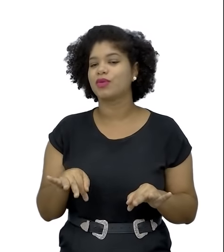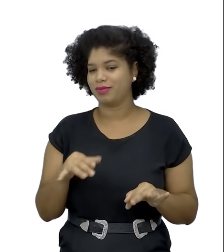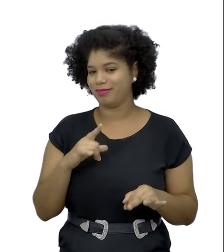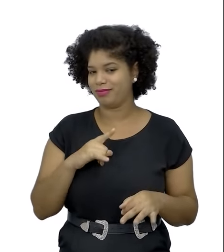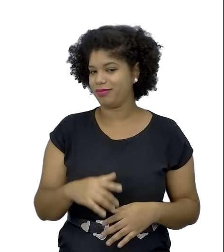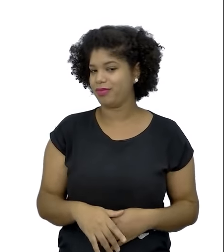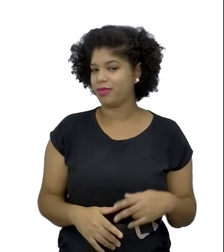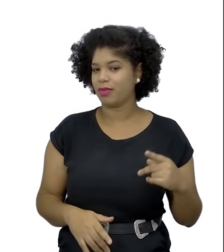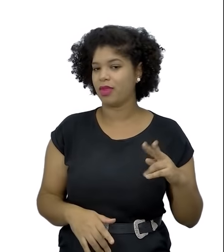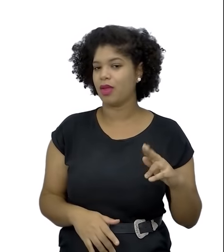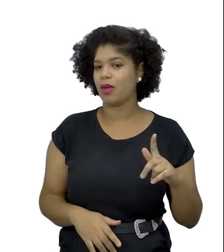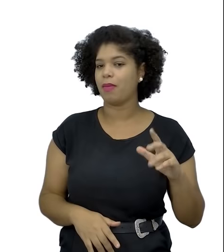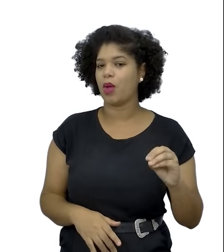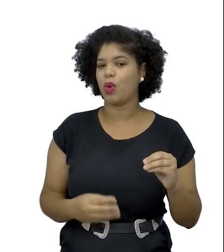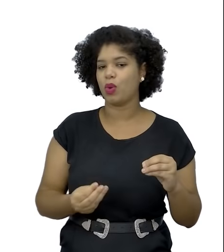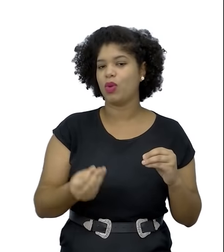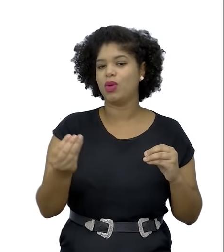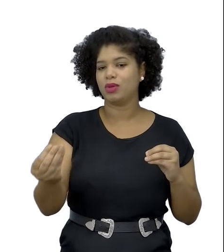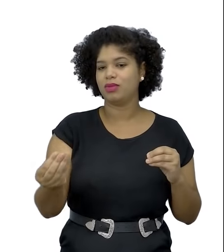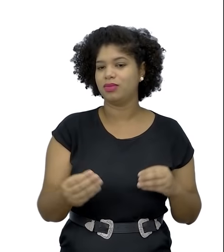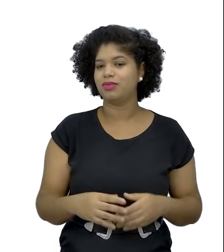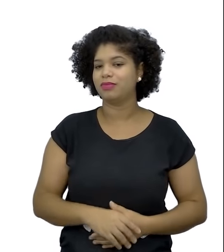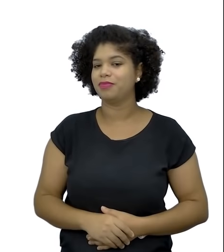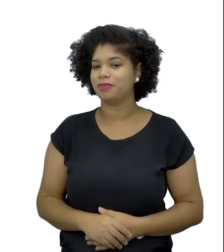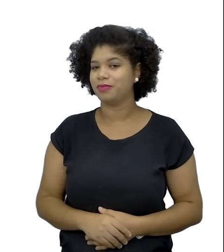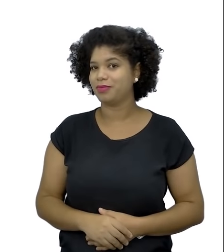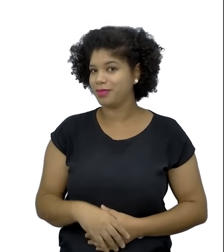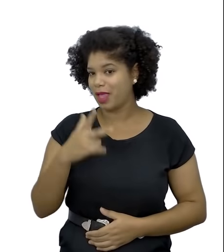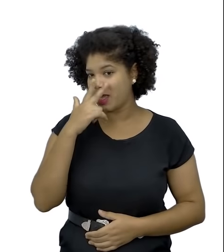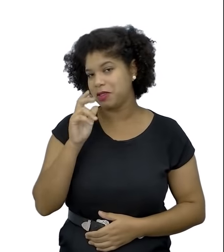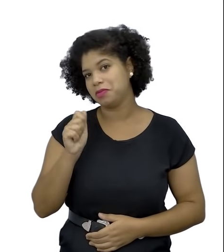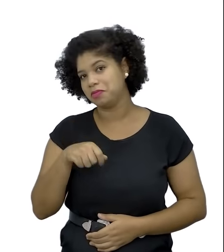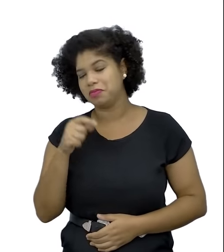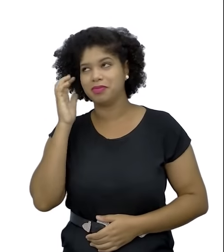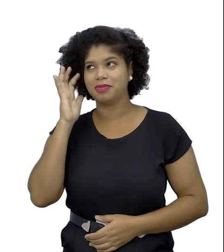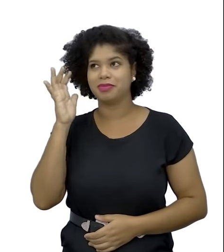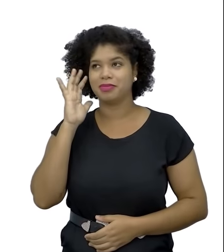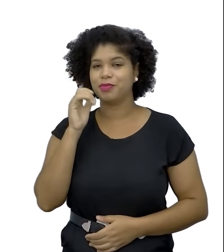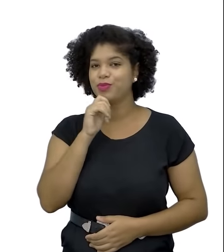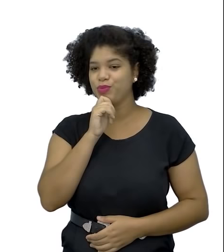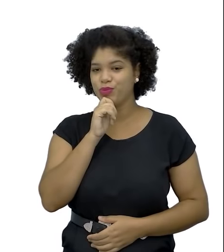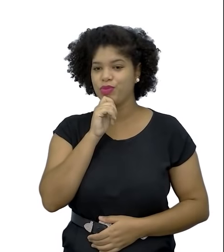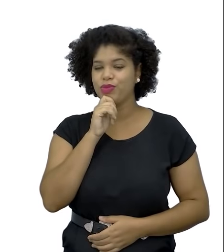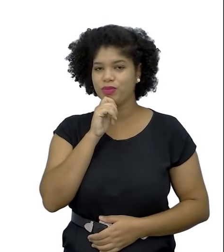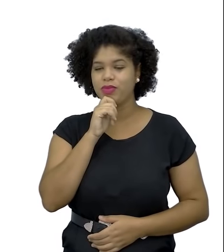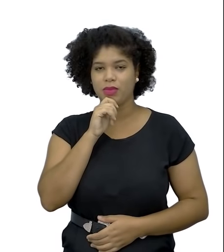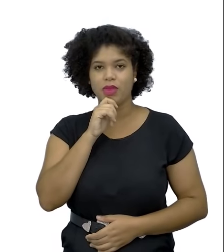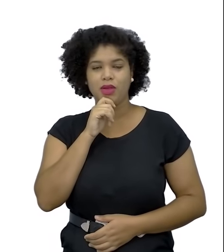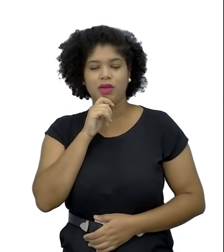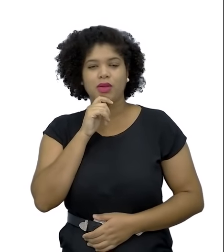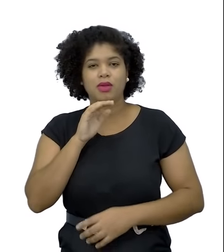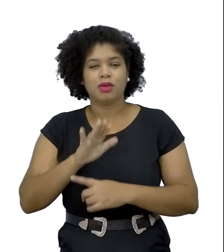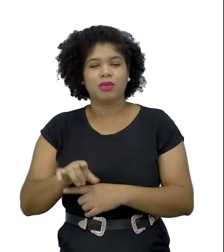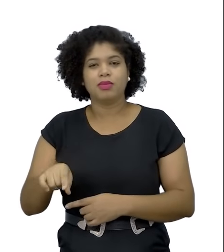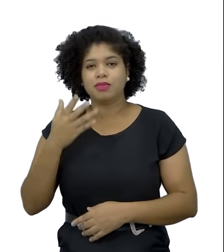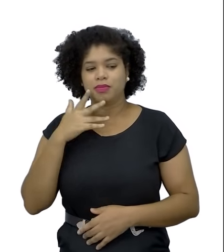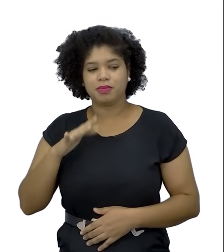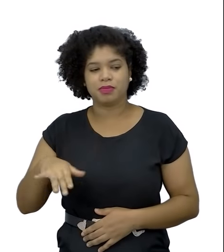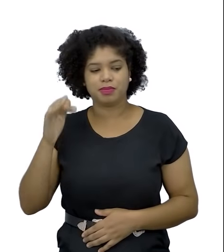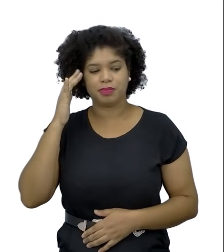Paulo deu para Flávio. Isso é uma situação problema da ideia de